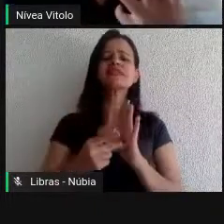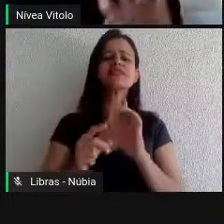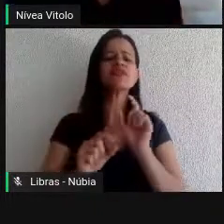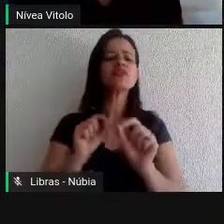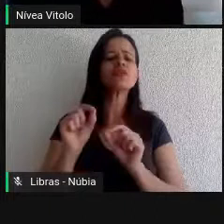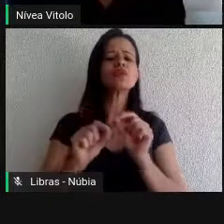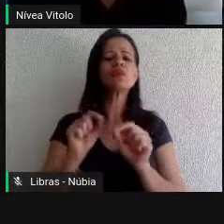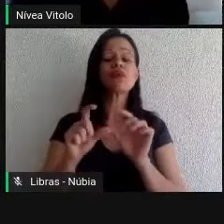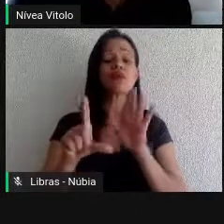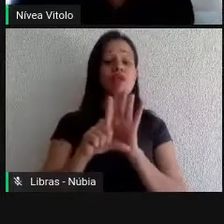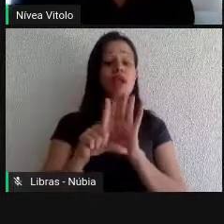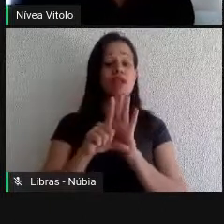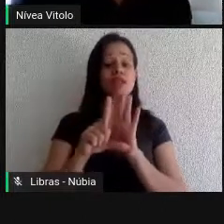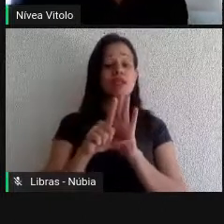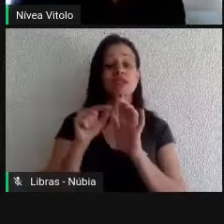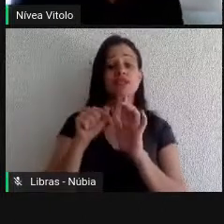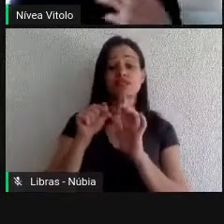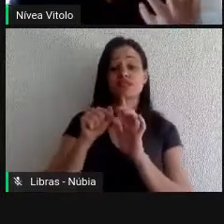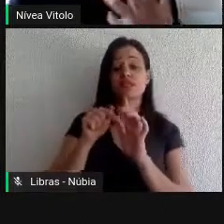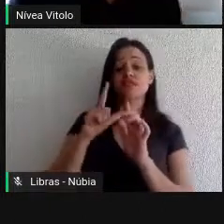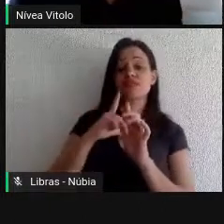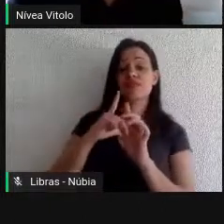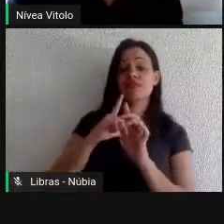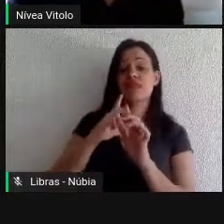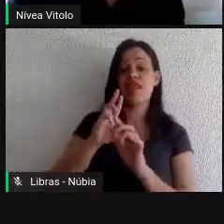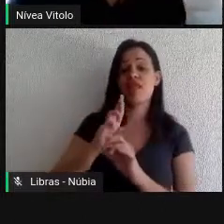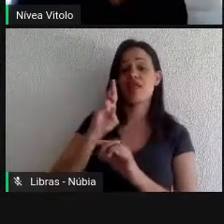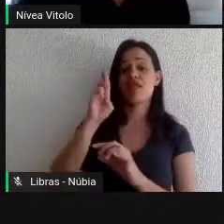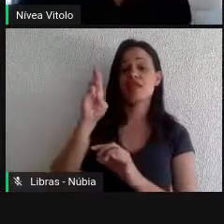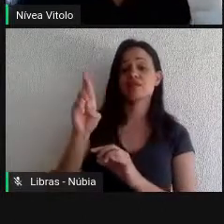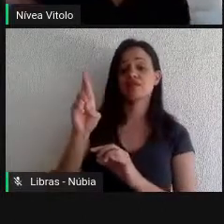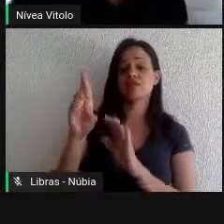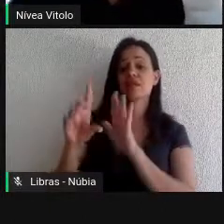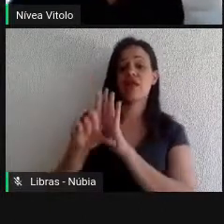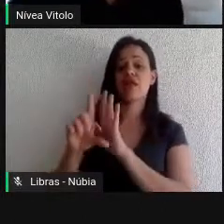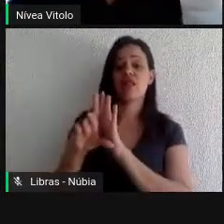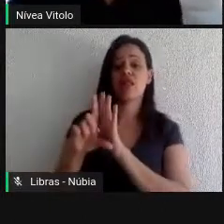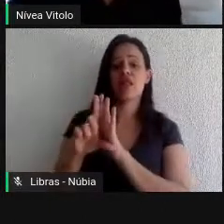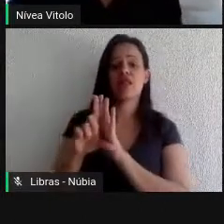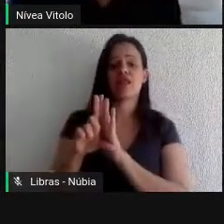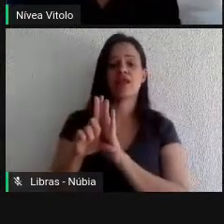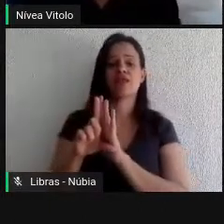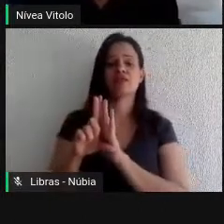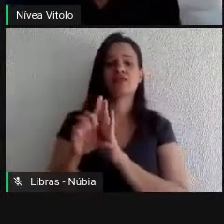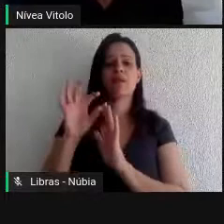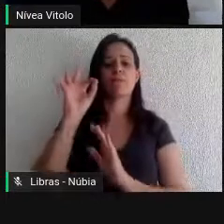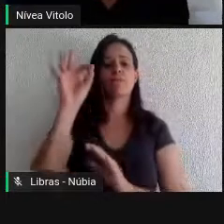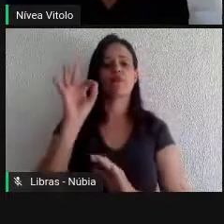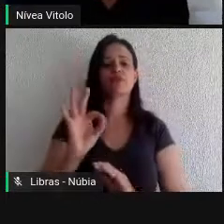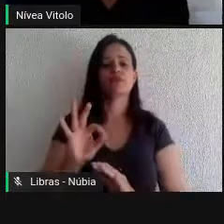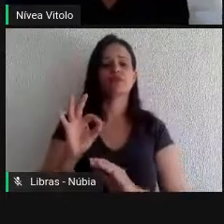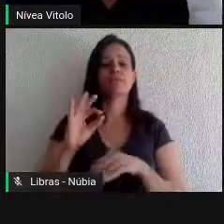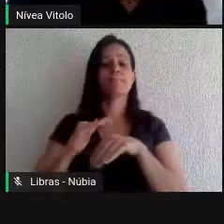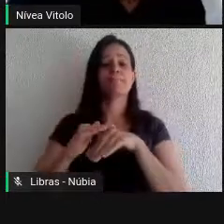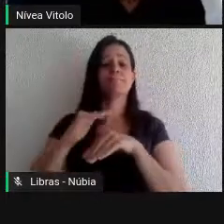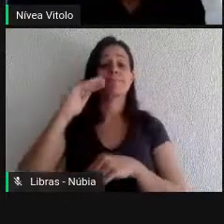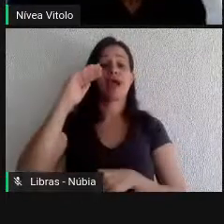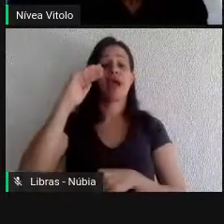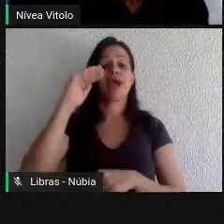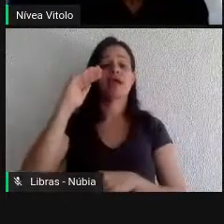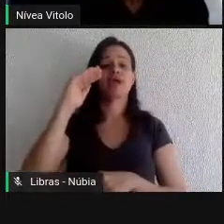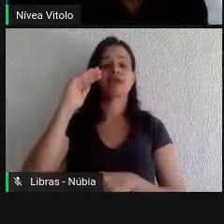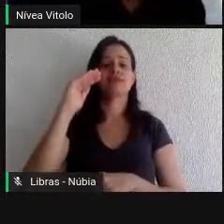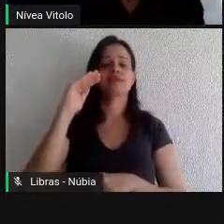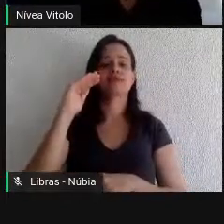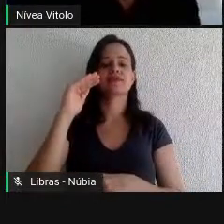ele domina a agenda, domina as leis, tem uma porcentagem maior